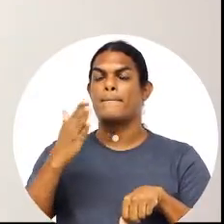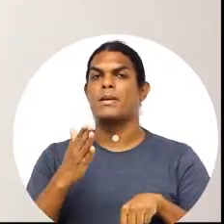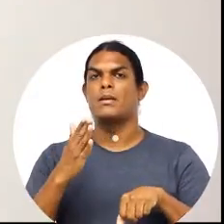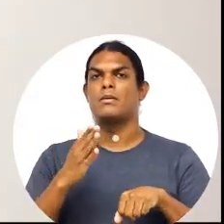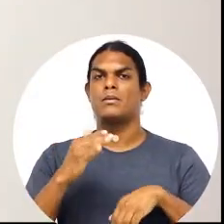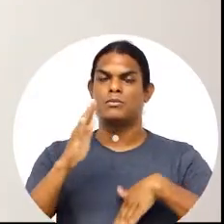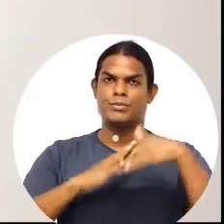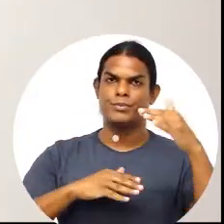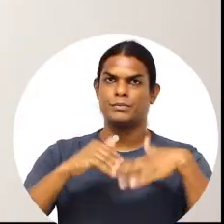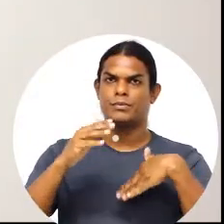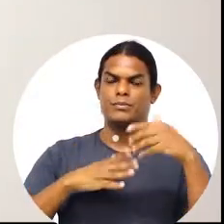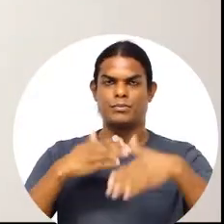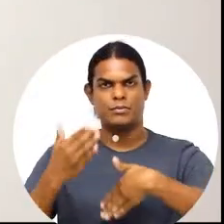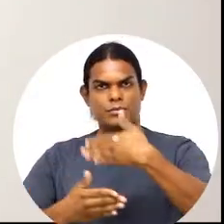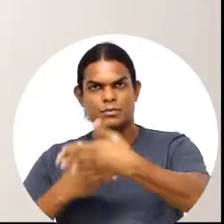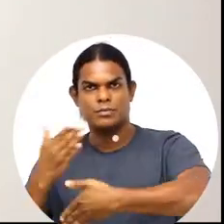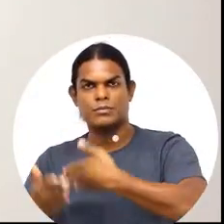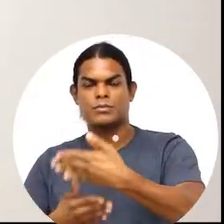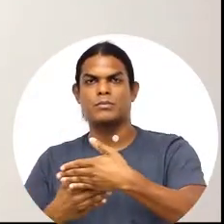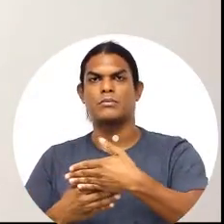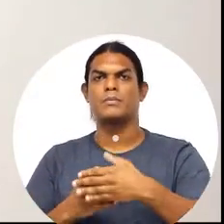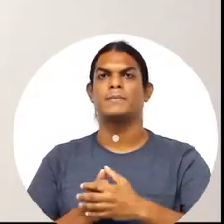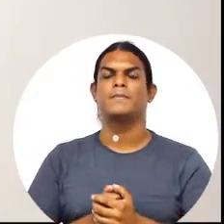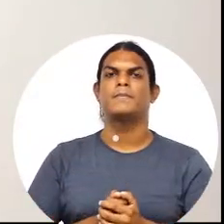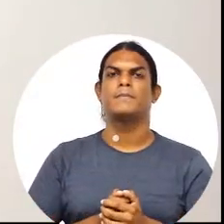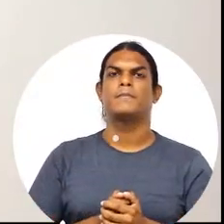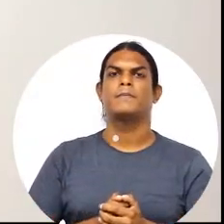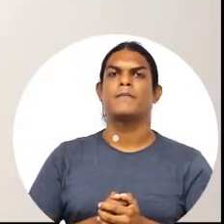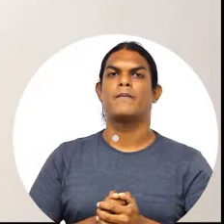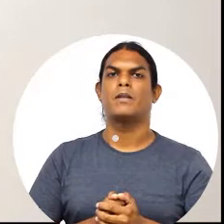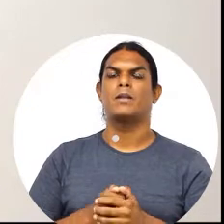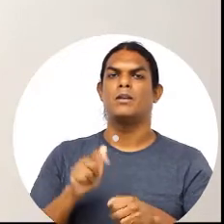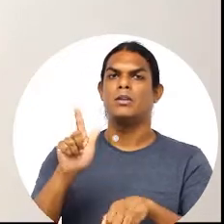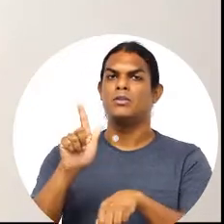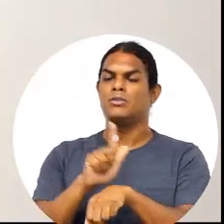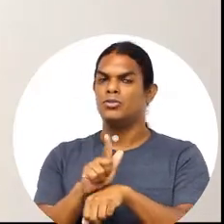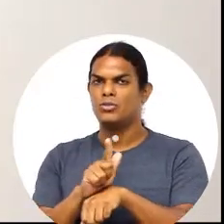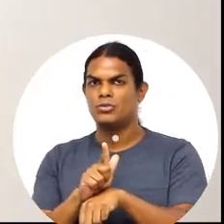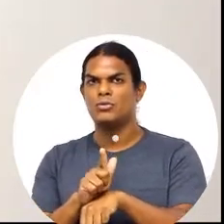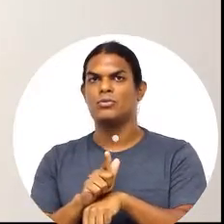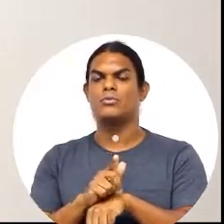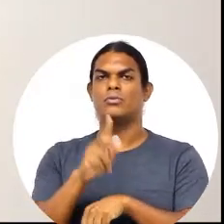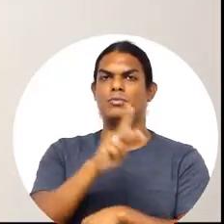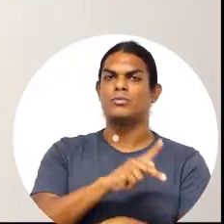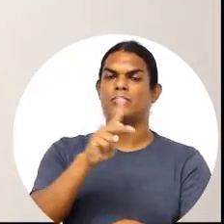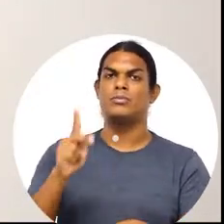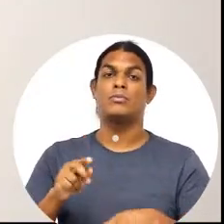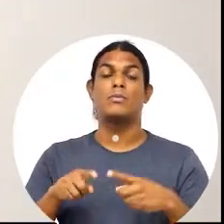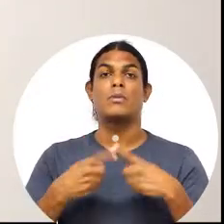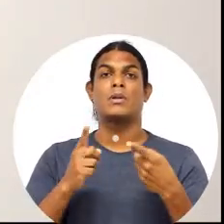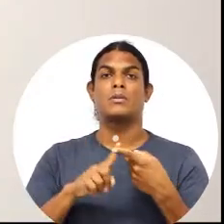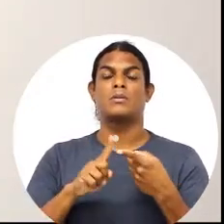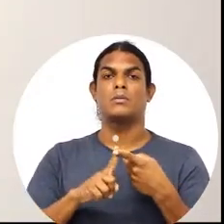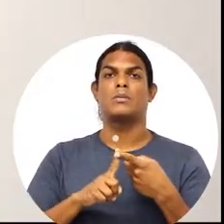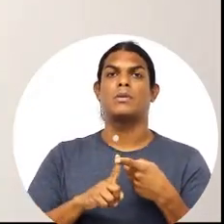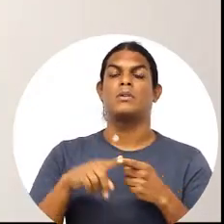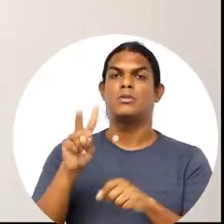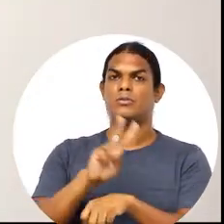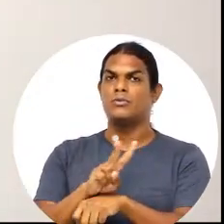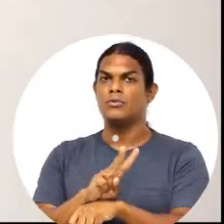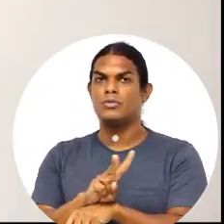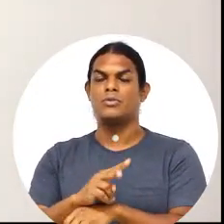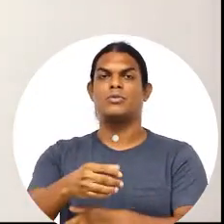docentes, inclusive com licença remunerada periódica para esse aperfeiçoamento.